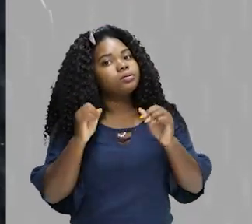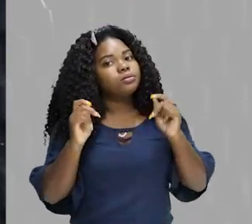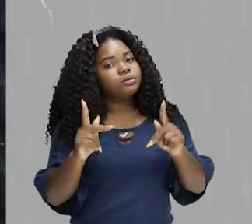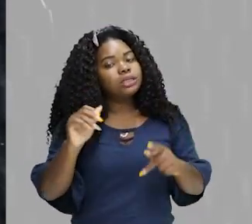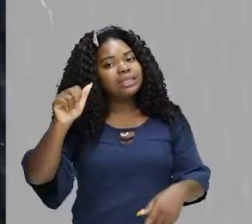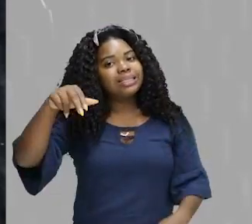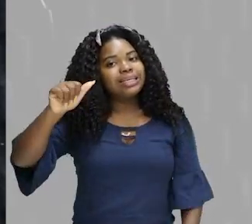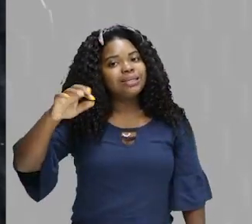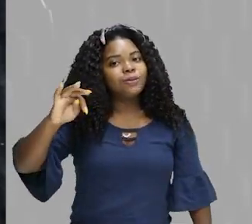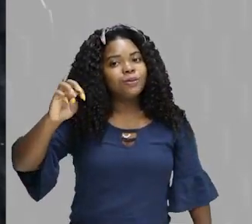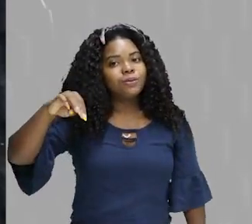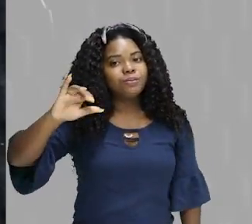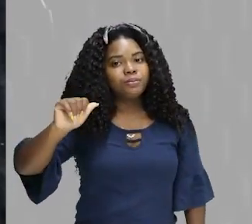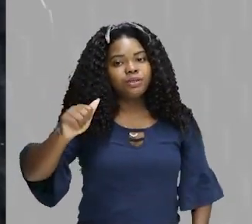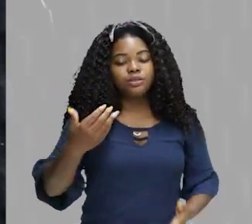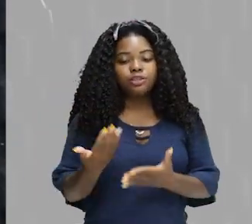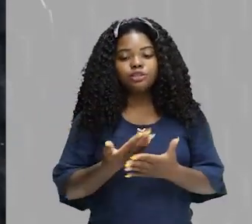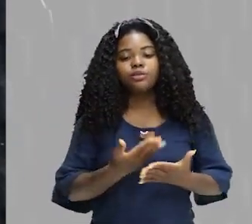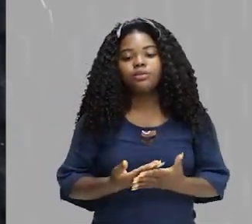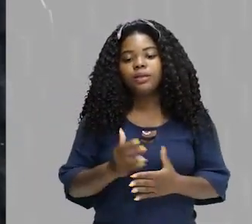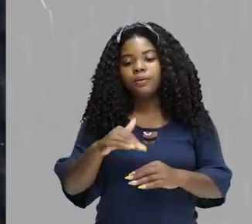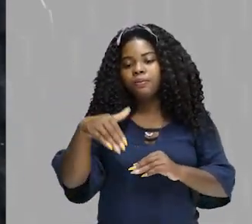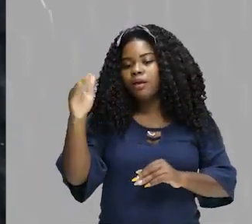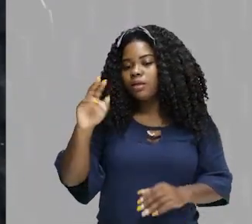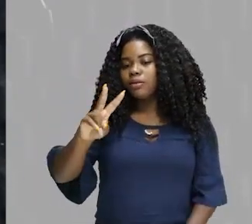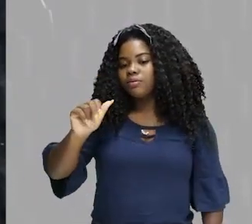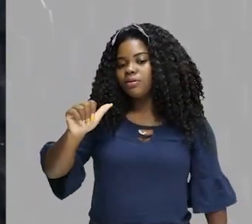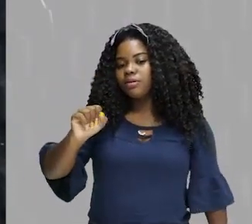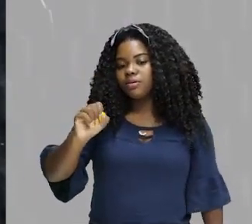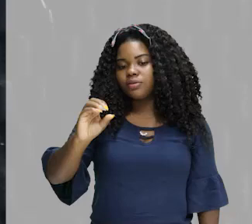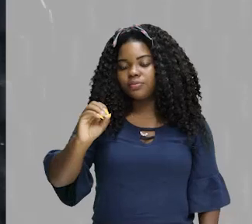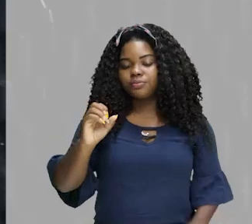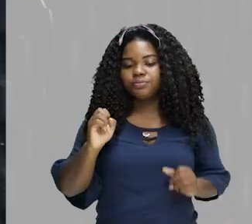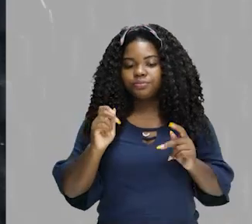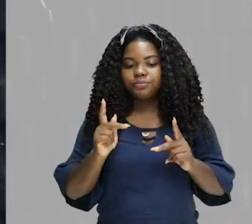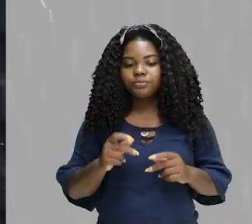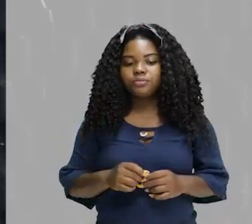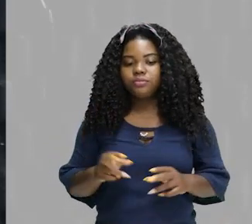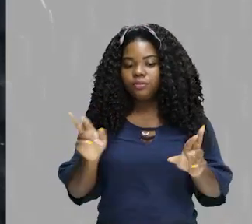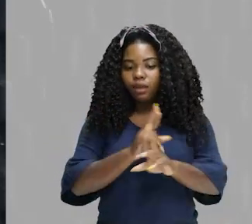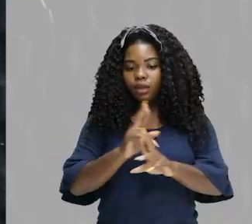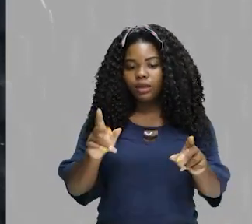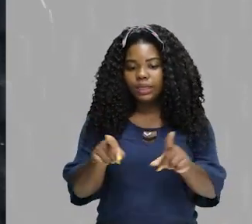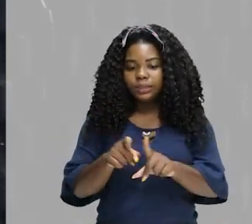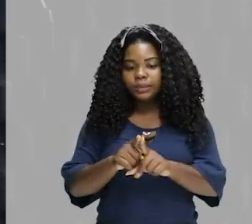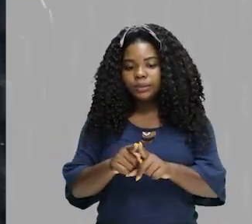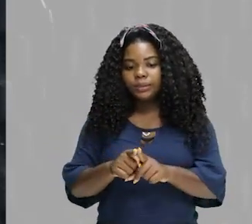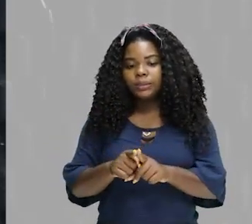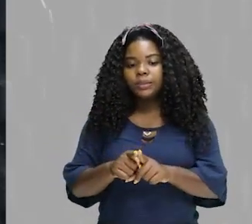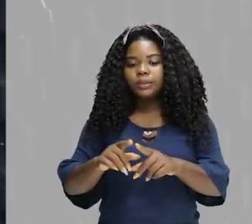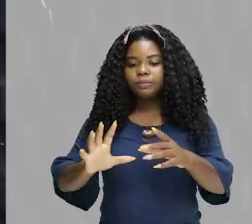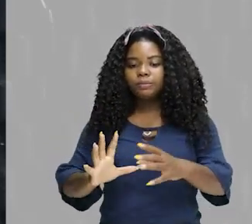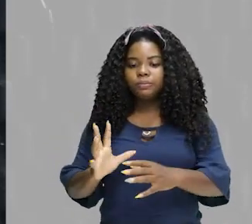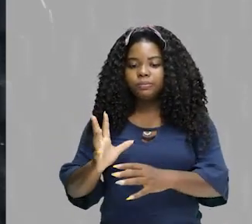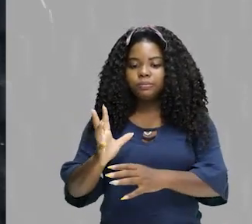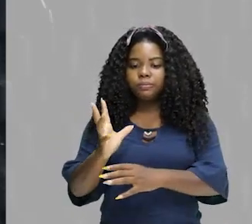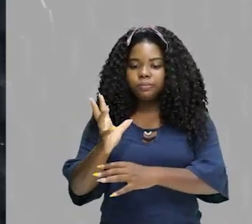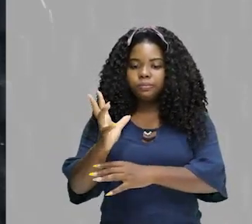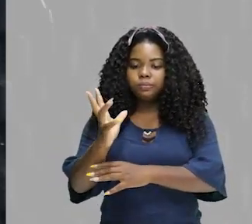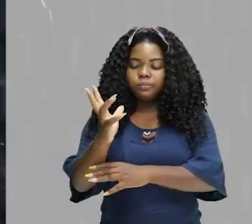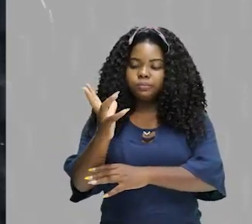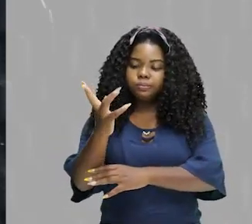mais sobre esses vasos condutores, o xilema e o floema. E com relação ao crescimento